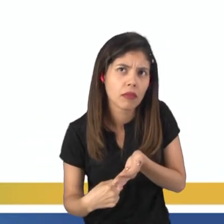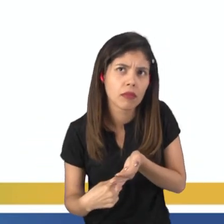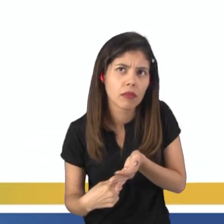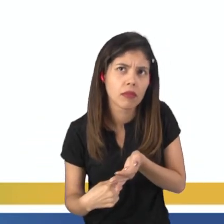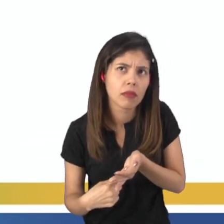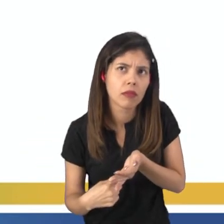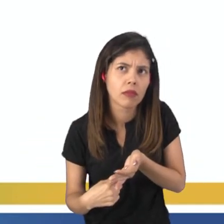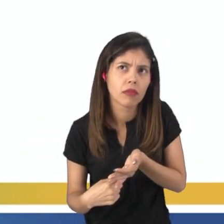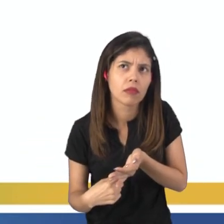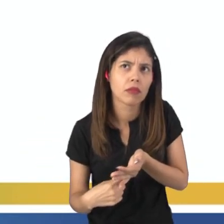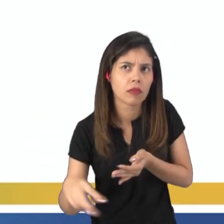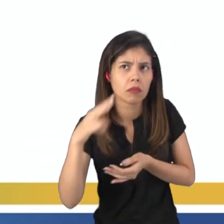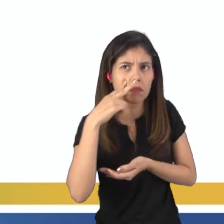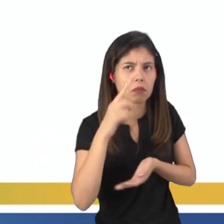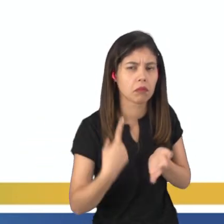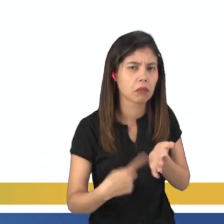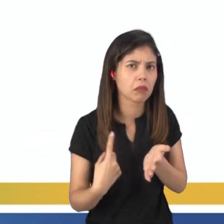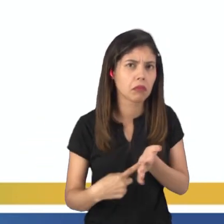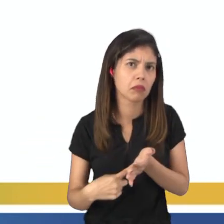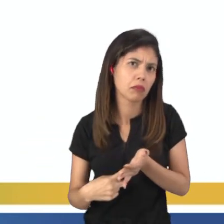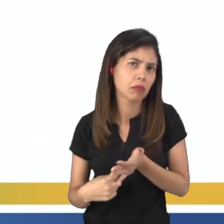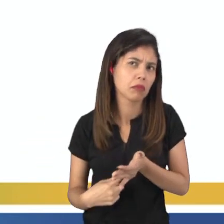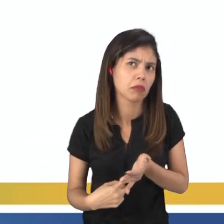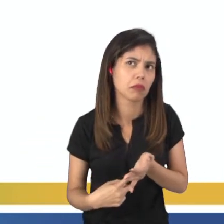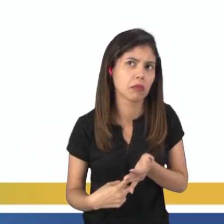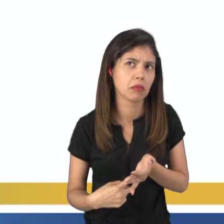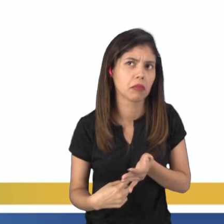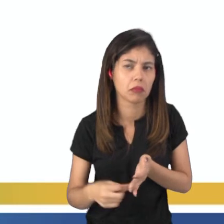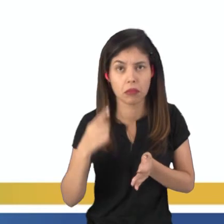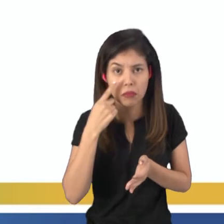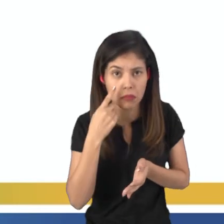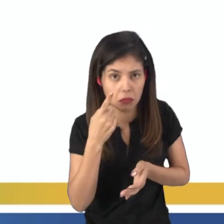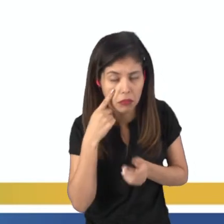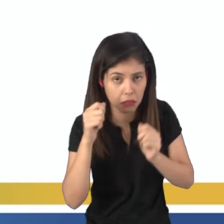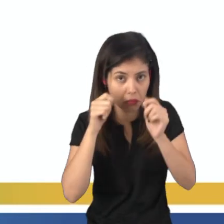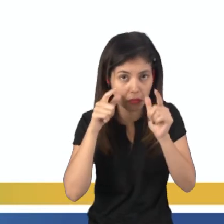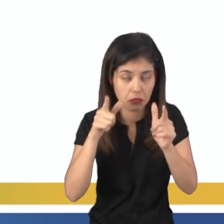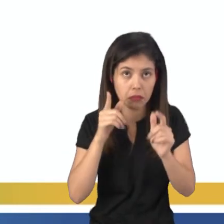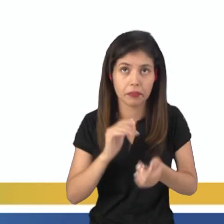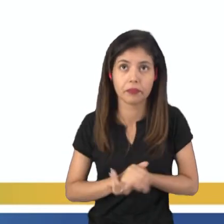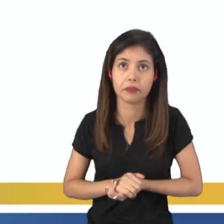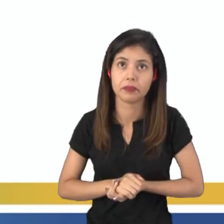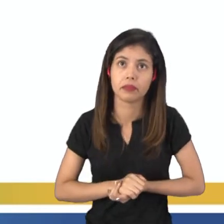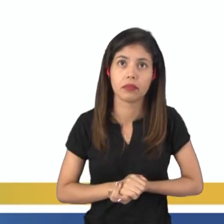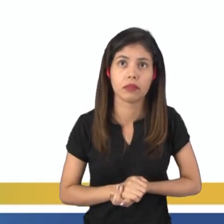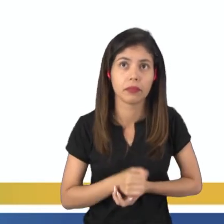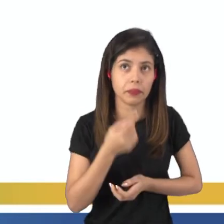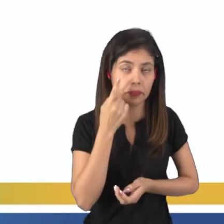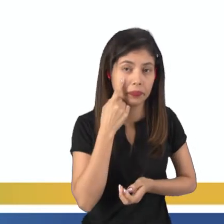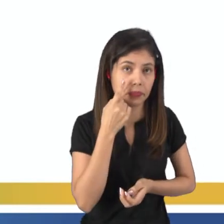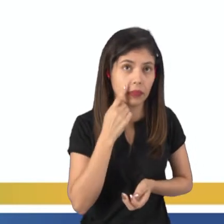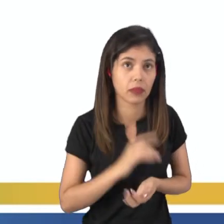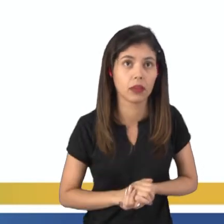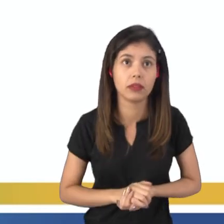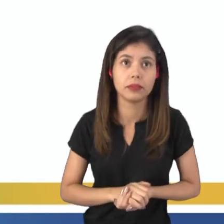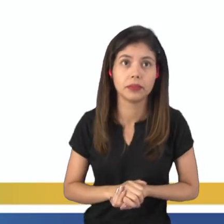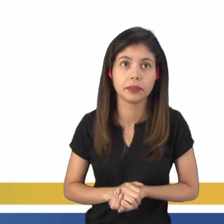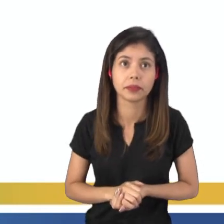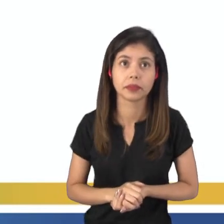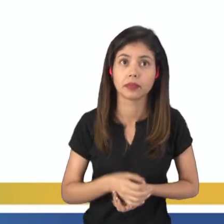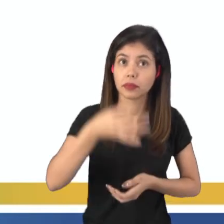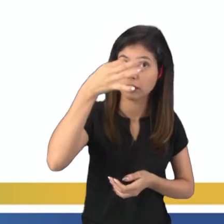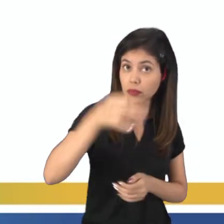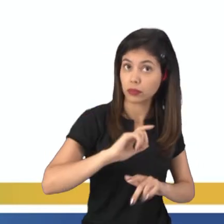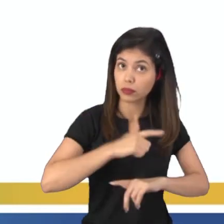junho? Se você concorda, você não está observando direitinho o gráfico. Se você observar direitinho o gráfico, o